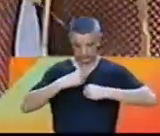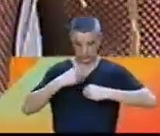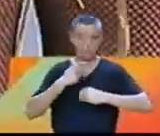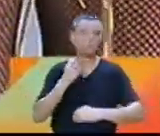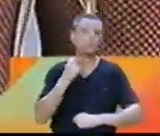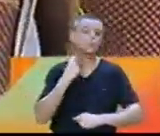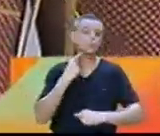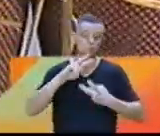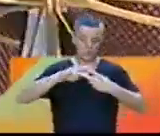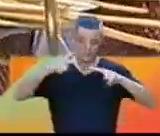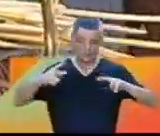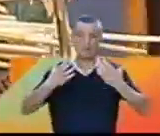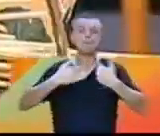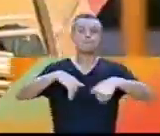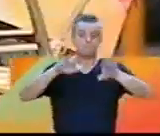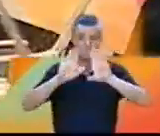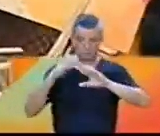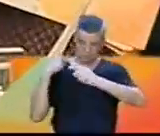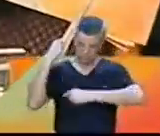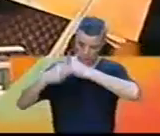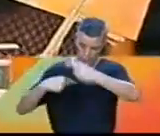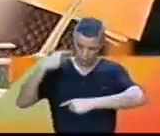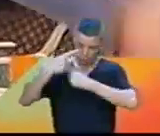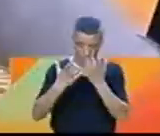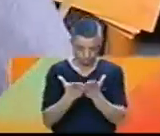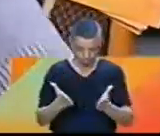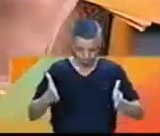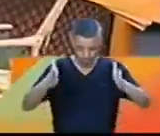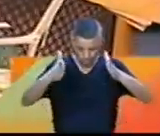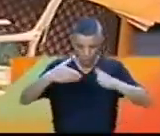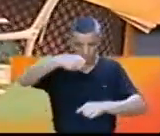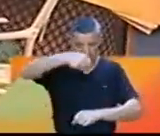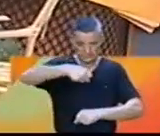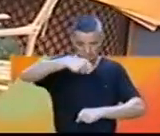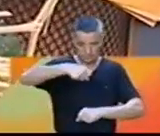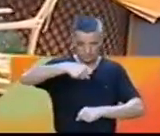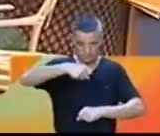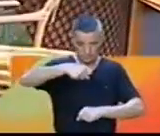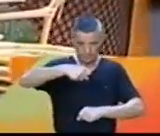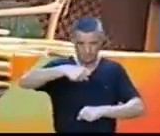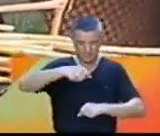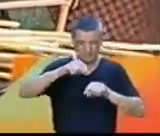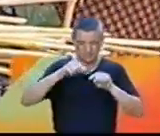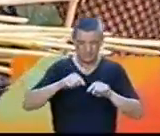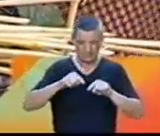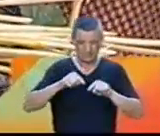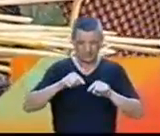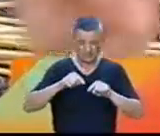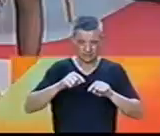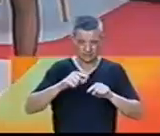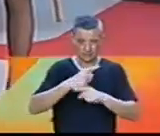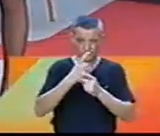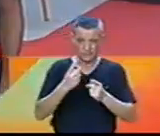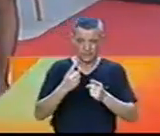Mas é uma tradição. Sim, a construção das cestas. Dos crinhos. Chamam-lhe os crinhos. Os? Os crinhos. Escrinhos. São